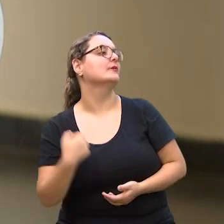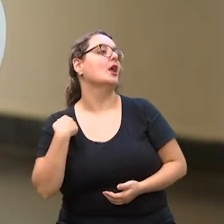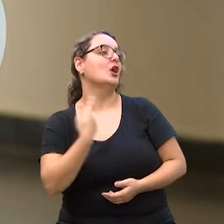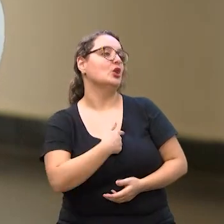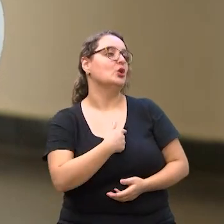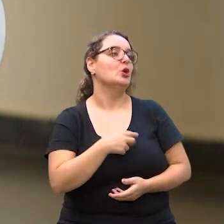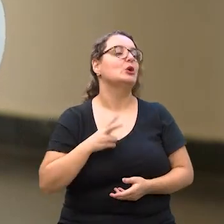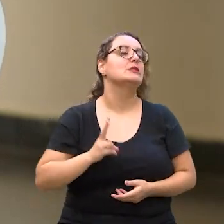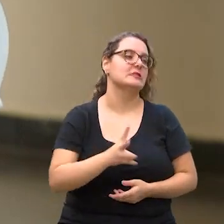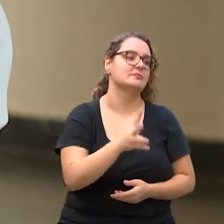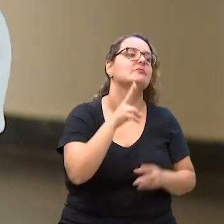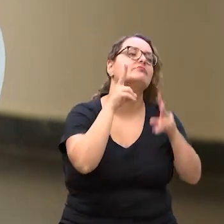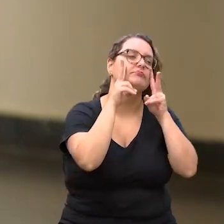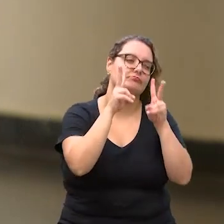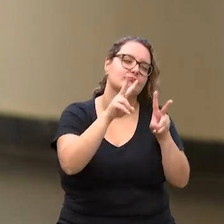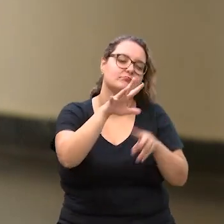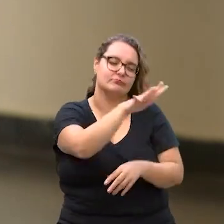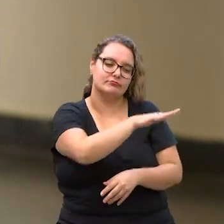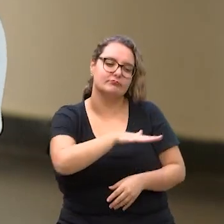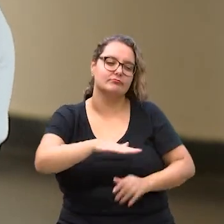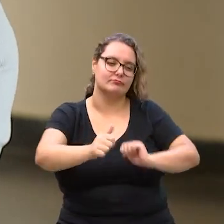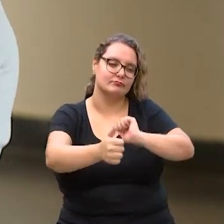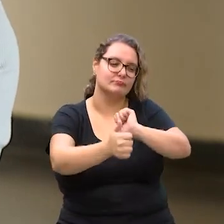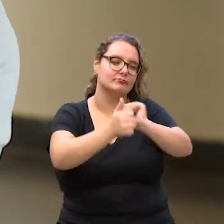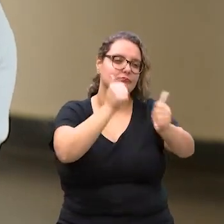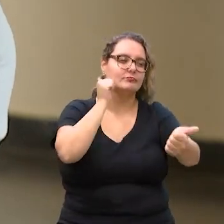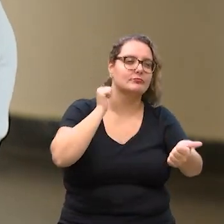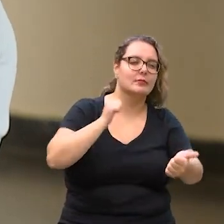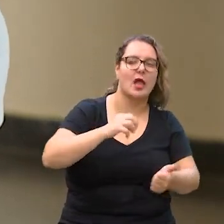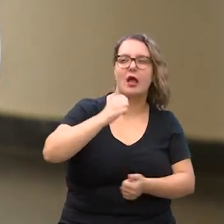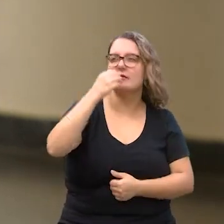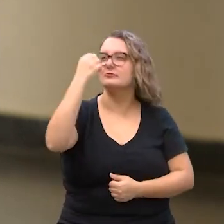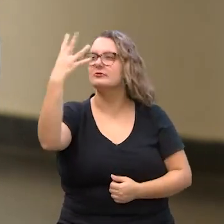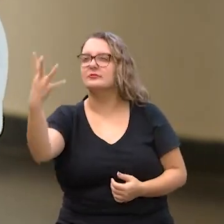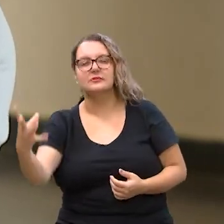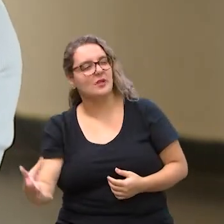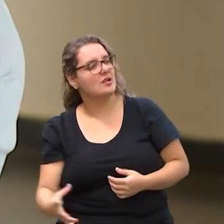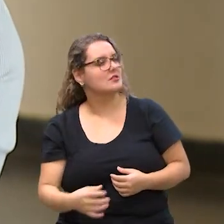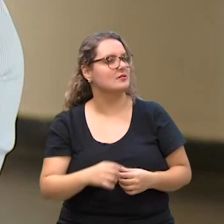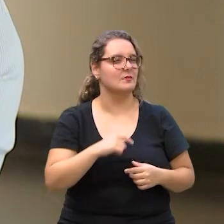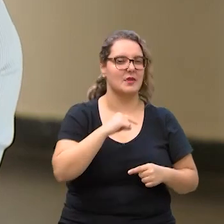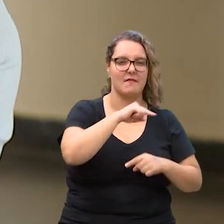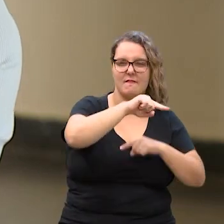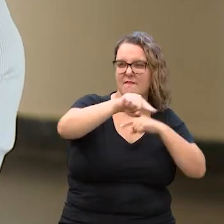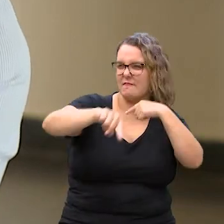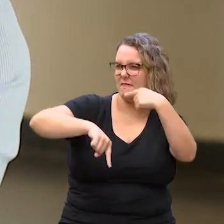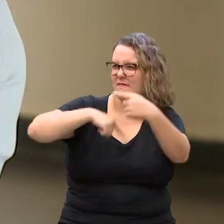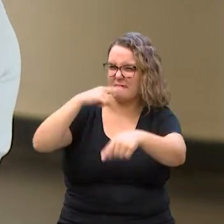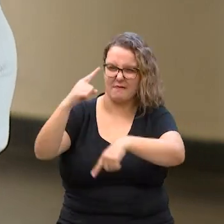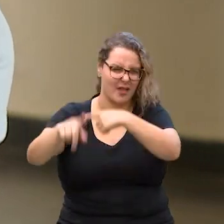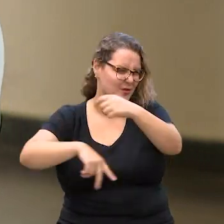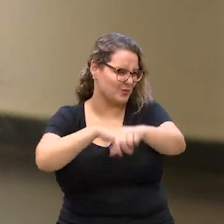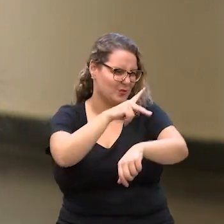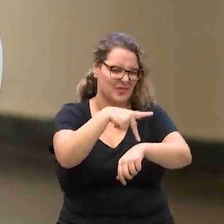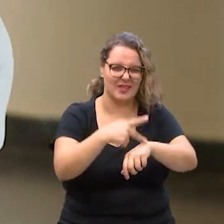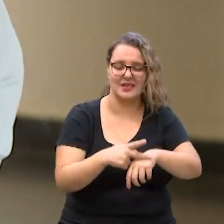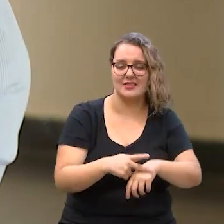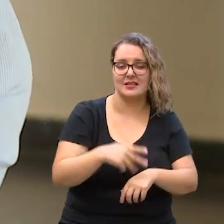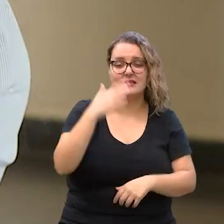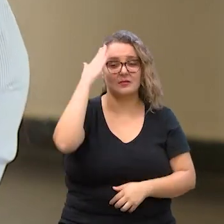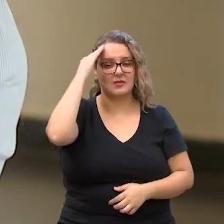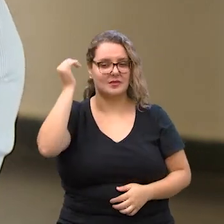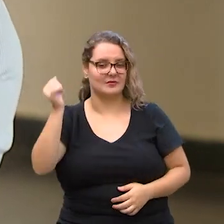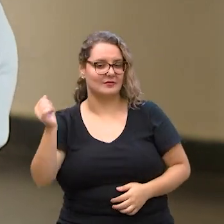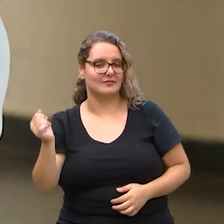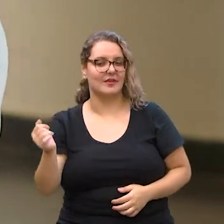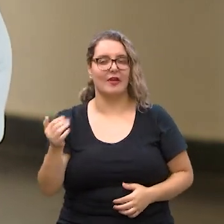e vê os atletas sempre viajando ao redor do mundo e sempre num... A gente sabe que não é luxo, mas tem